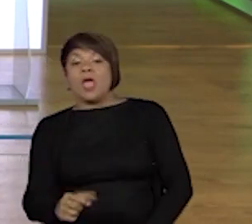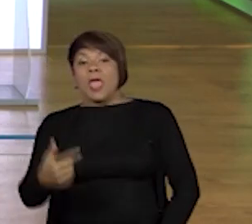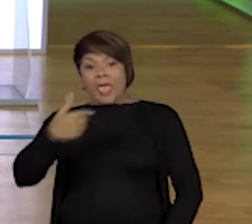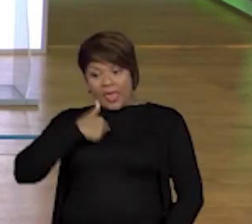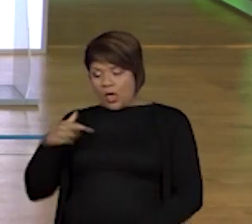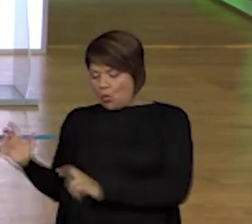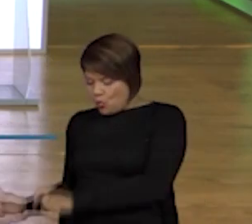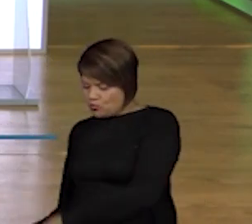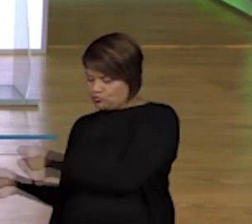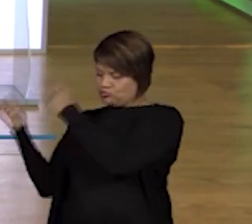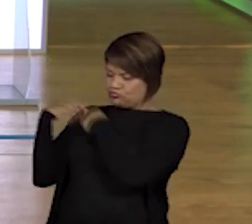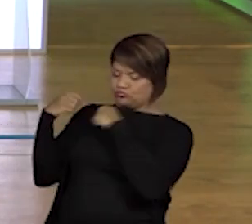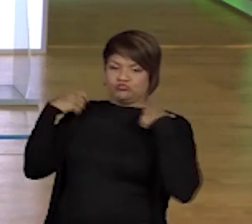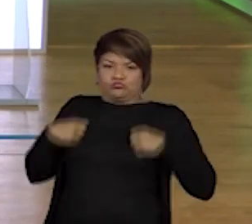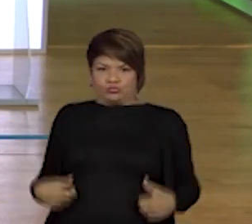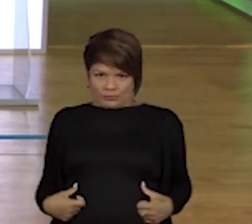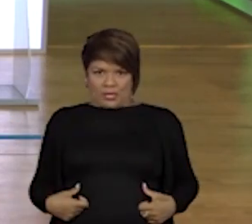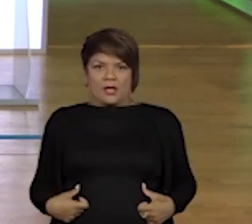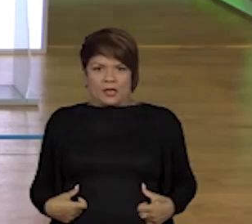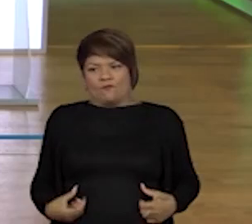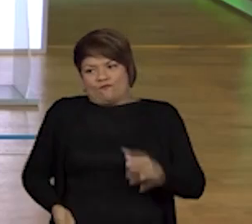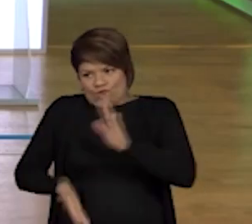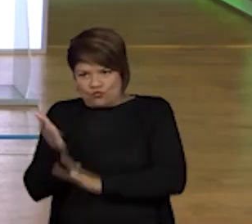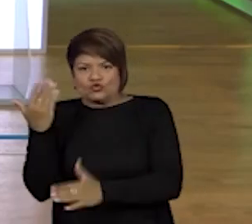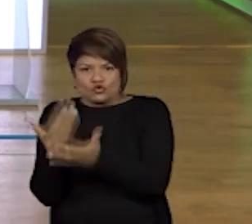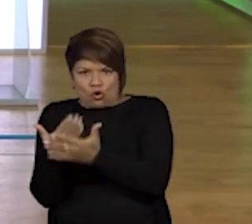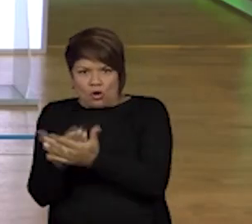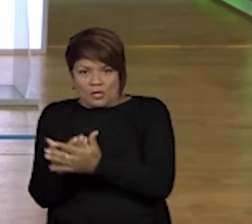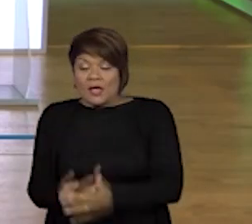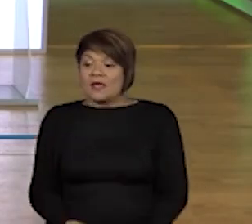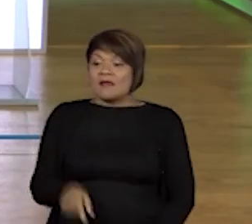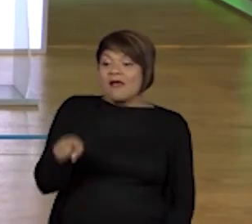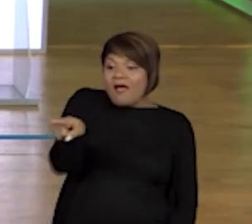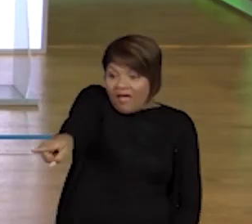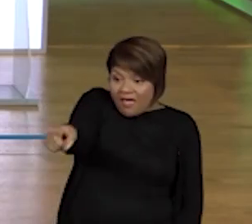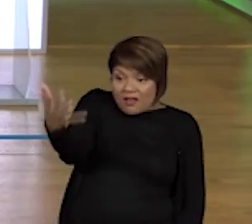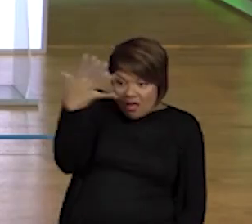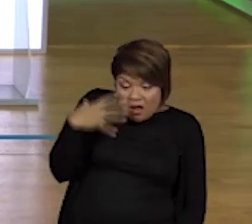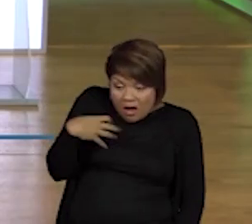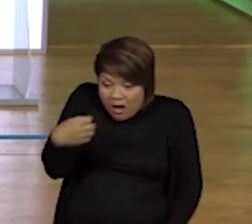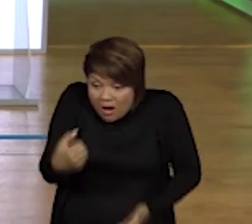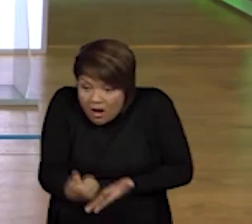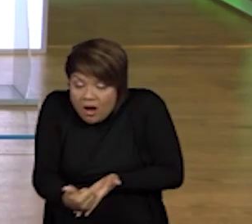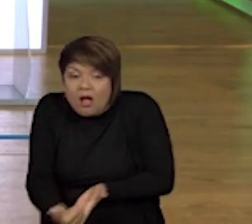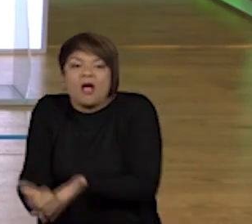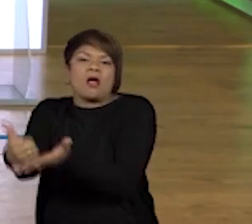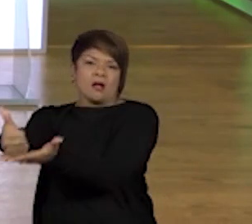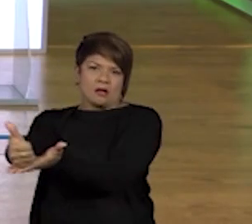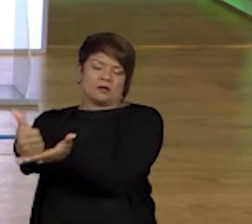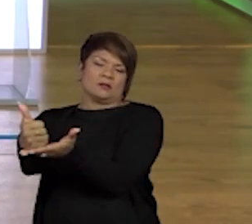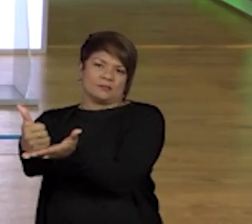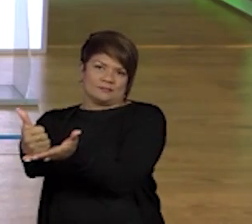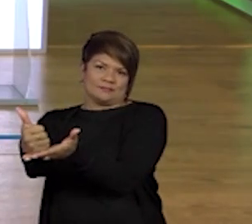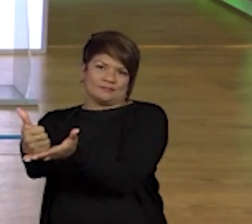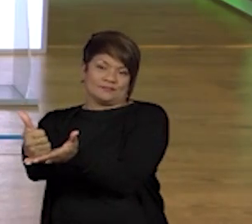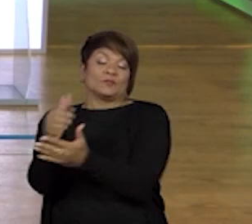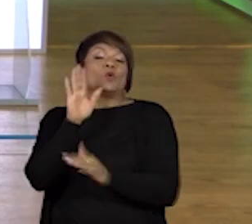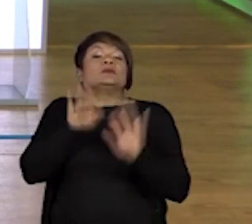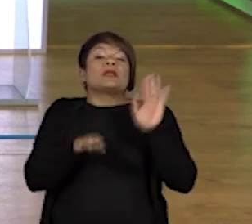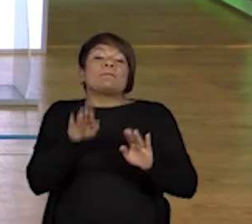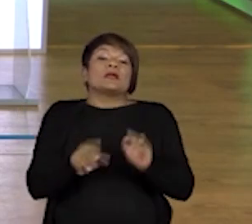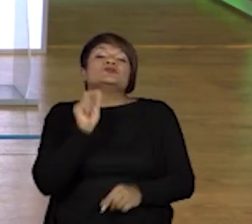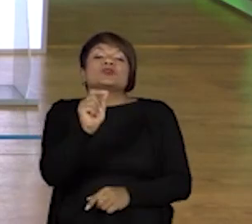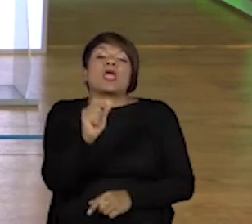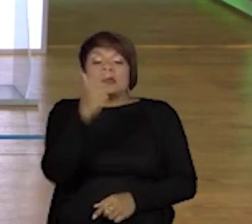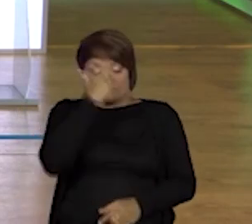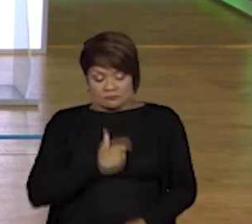à escola. E eu acho que dá para a gente entender melhor quando eu vejo o ponto de vista de quem está narrando. Isso mesmo. Quem está contando isso, quem